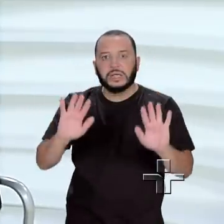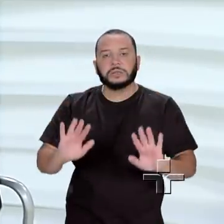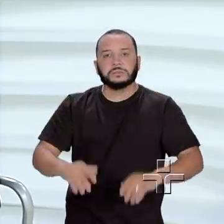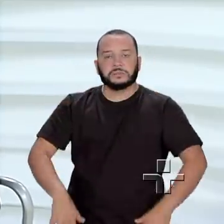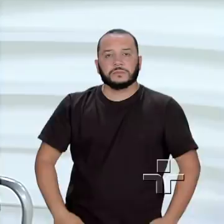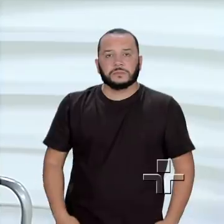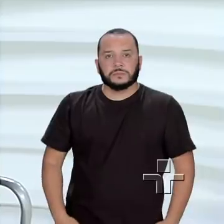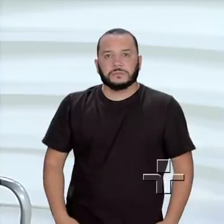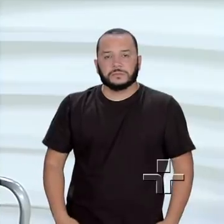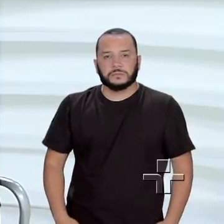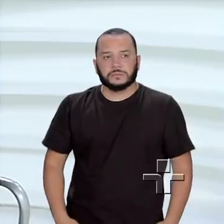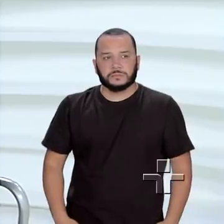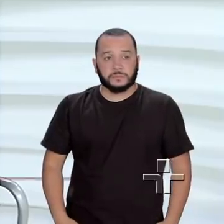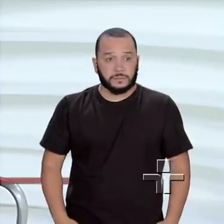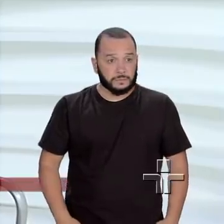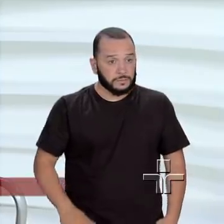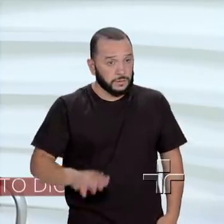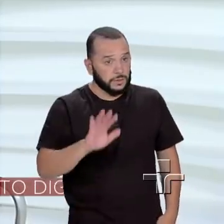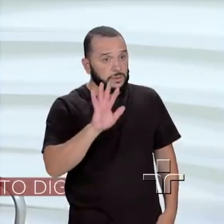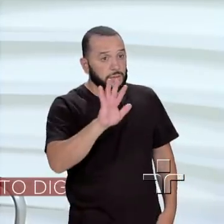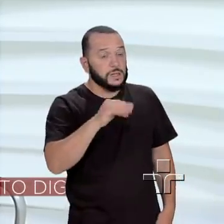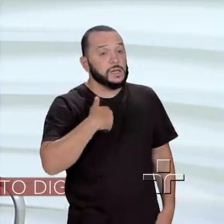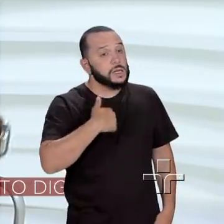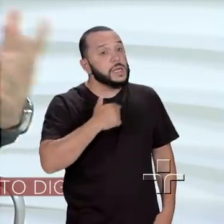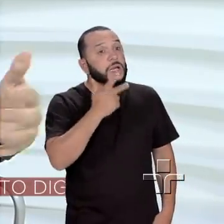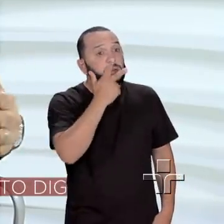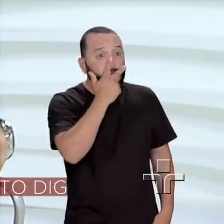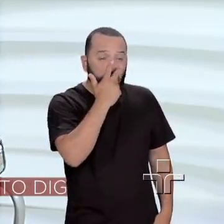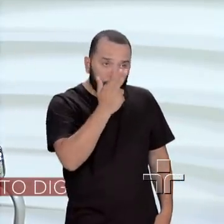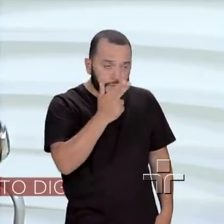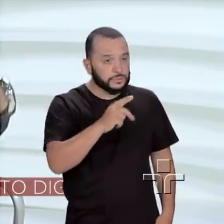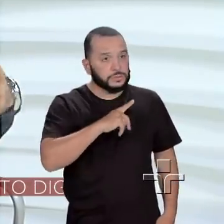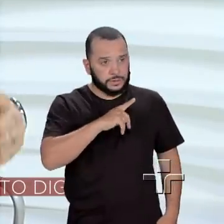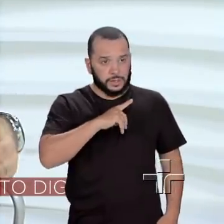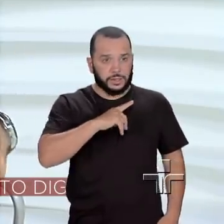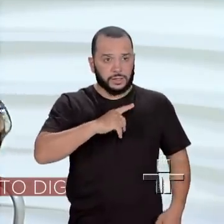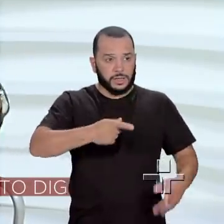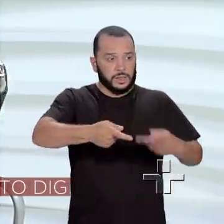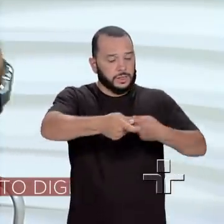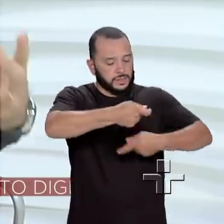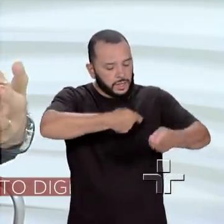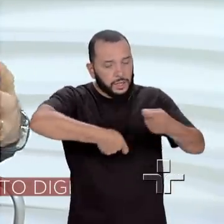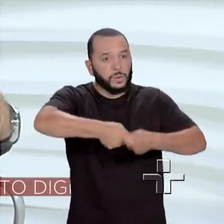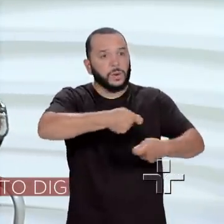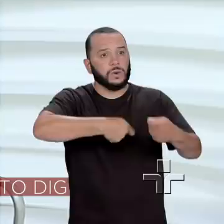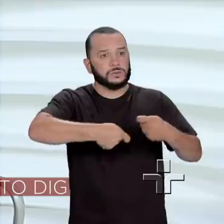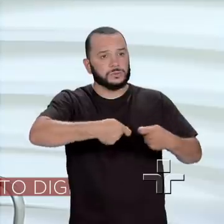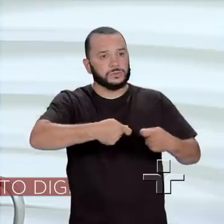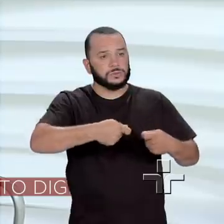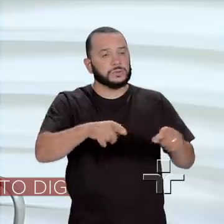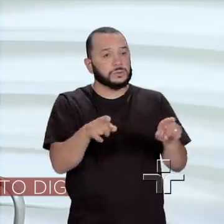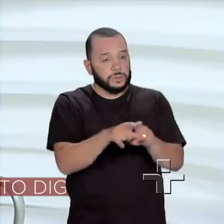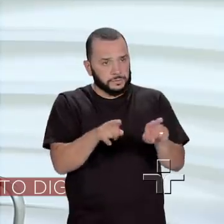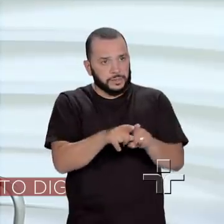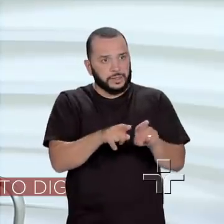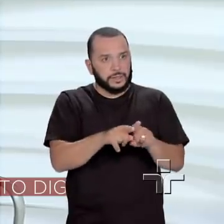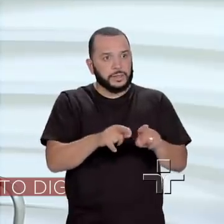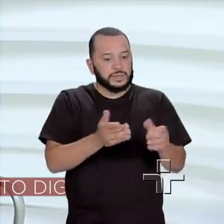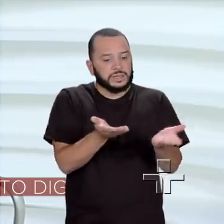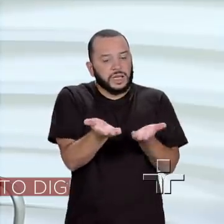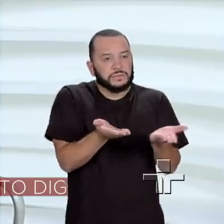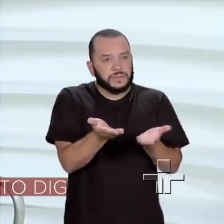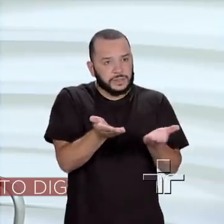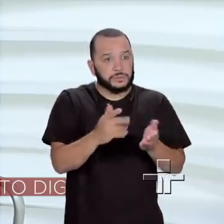Eu acho que para certos tipos de negócio, na realidade, para certos tipos de serviço em rede,